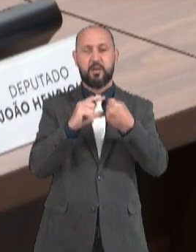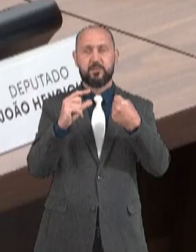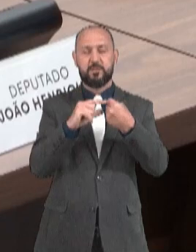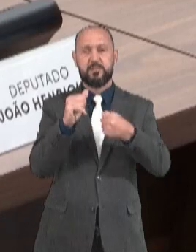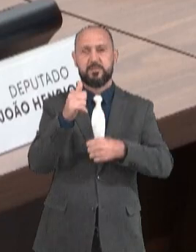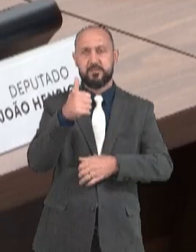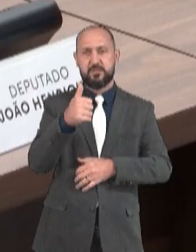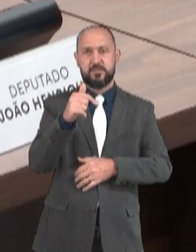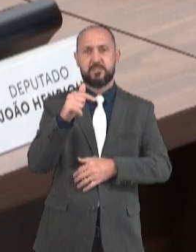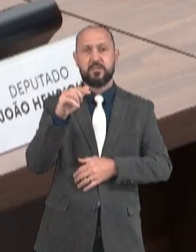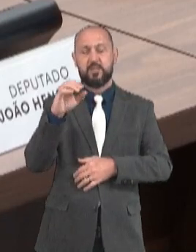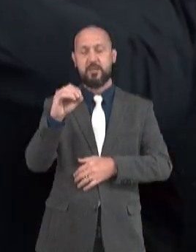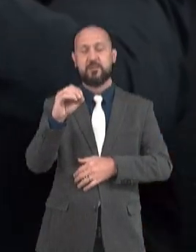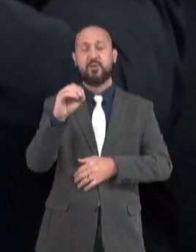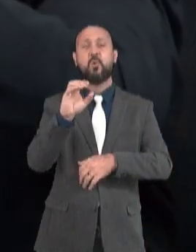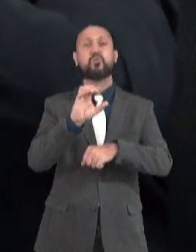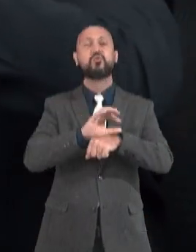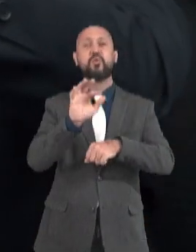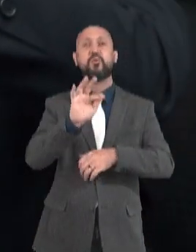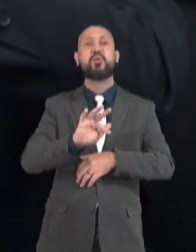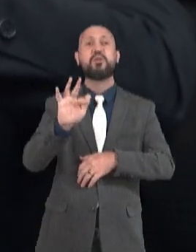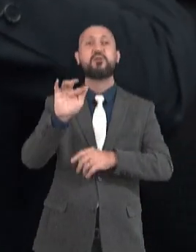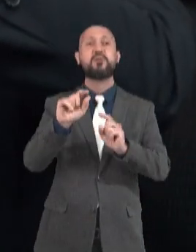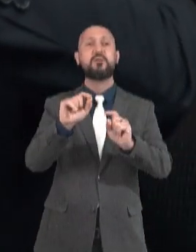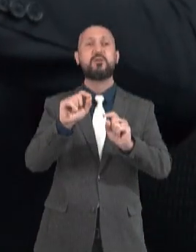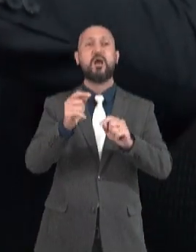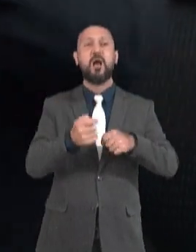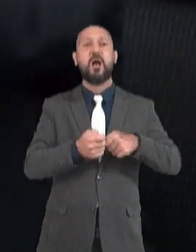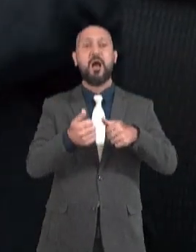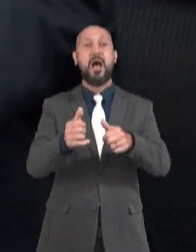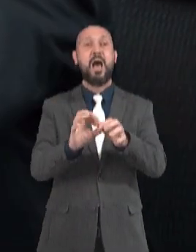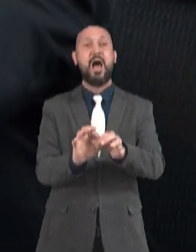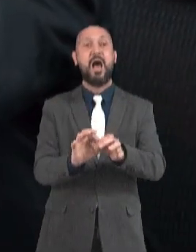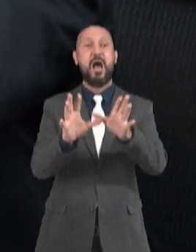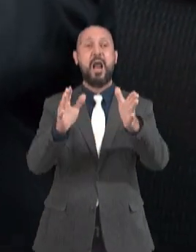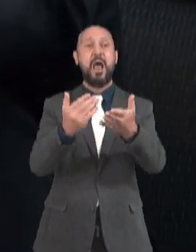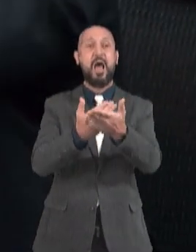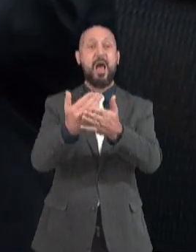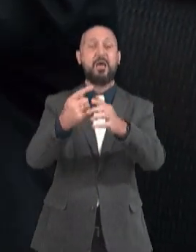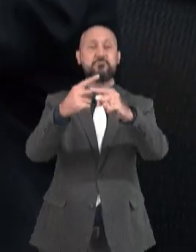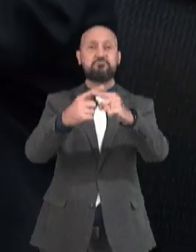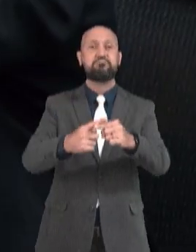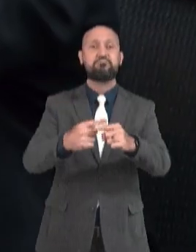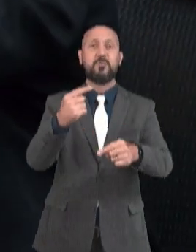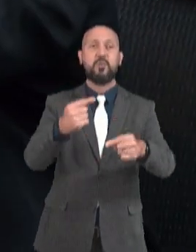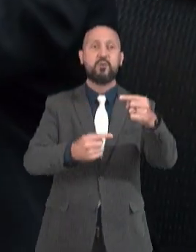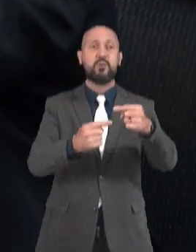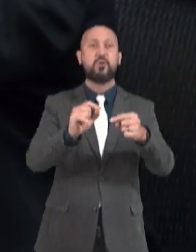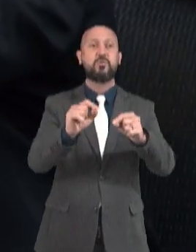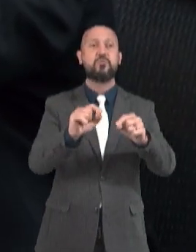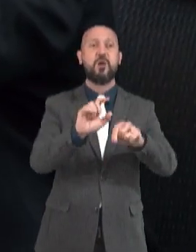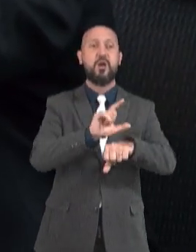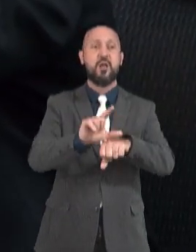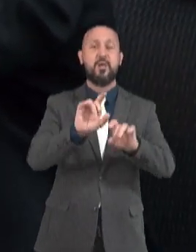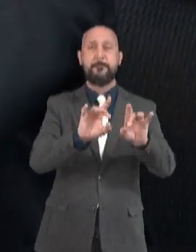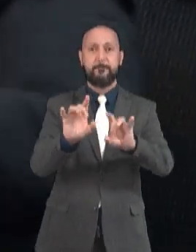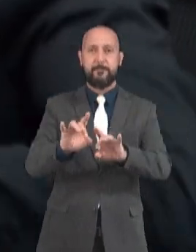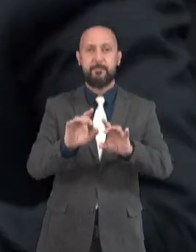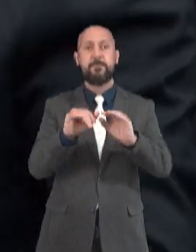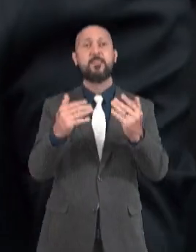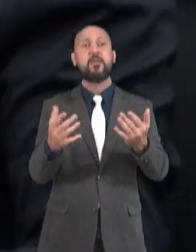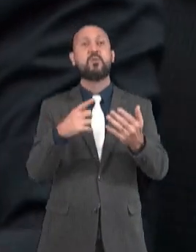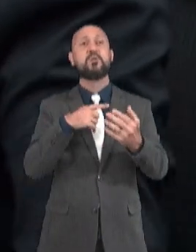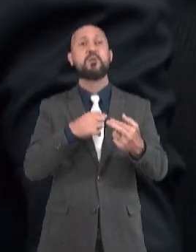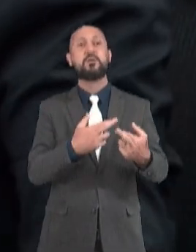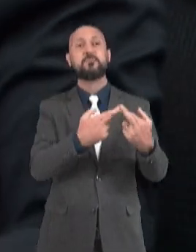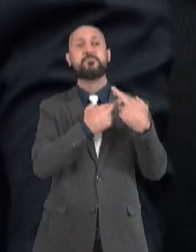engano, 170 da Constituição Federal, que prestigia a livre iniciativa sobre as operações de comércio. Então,